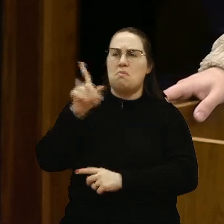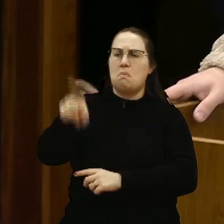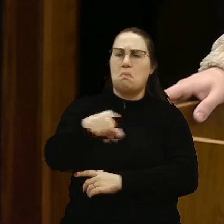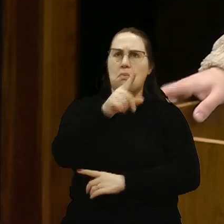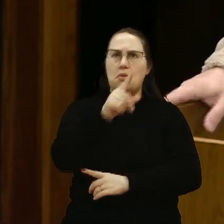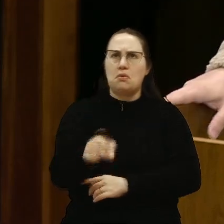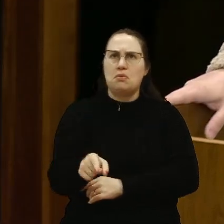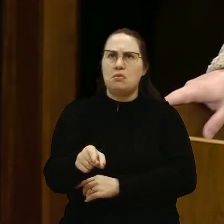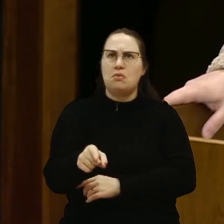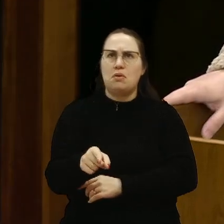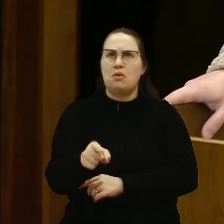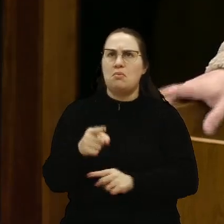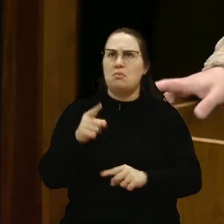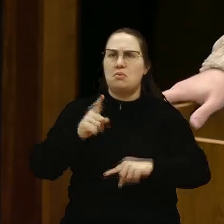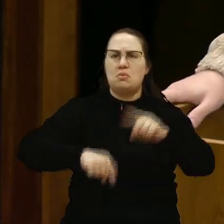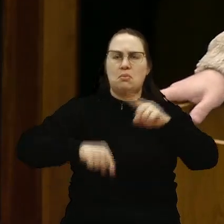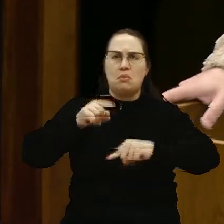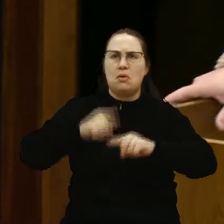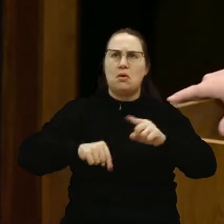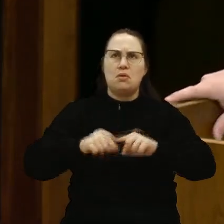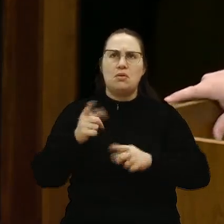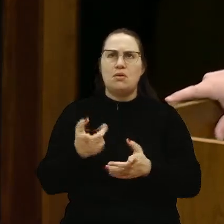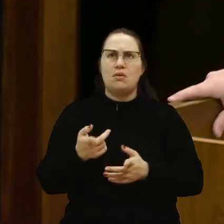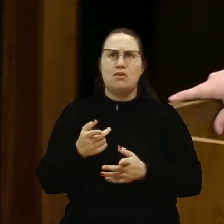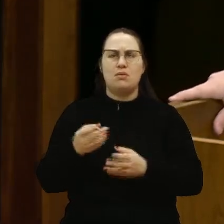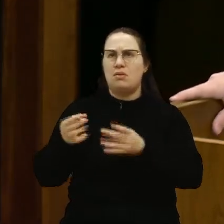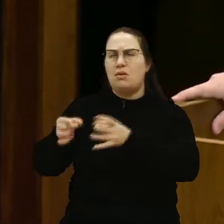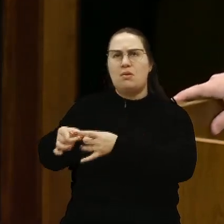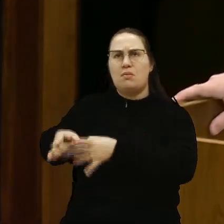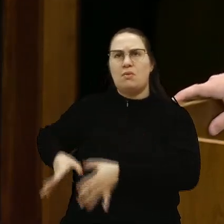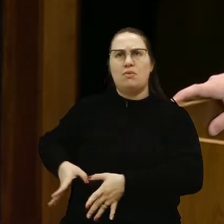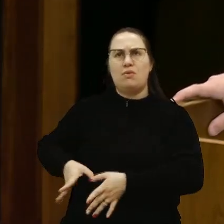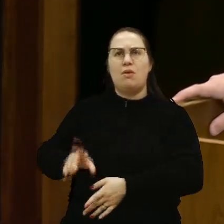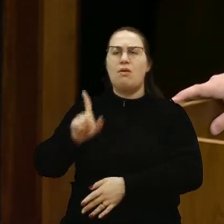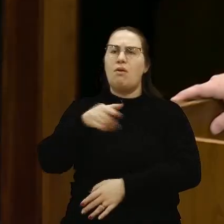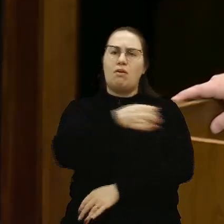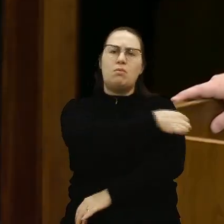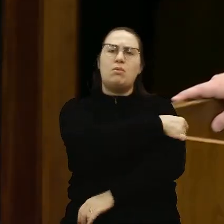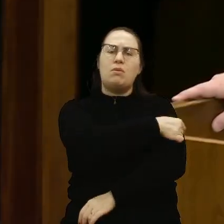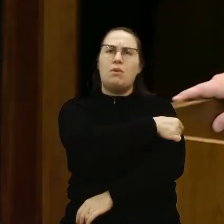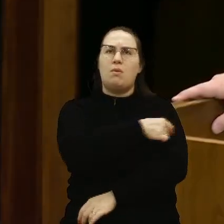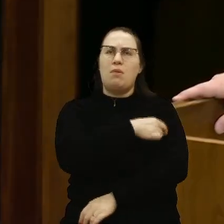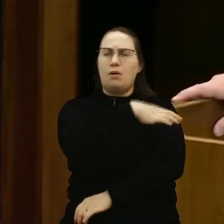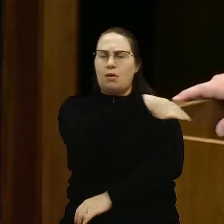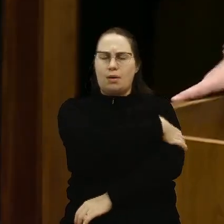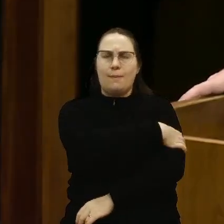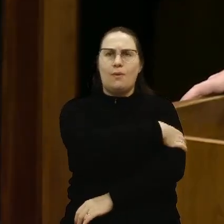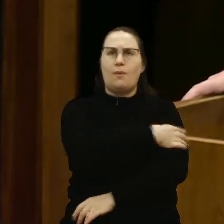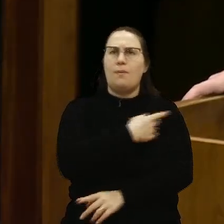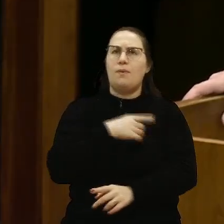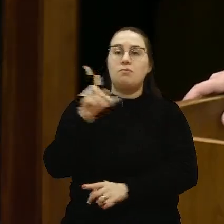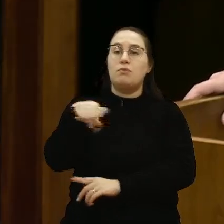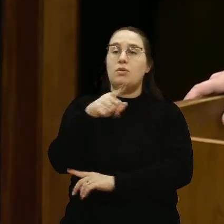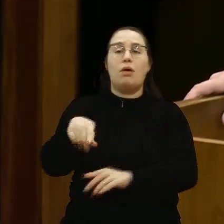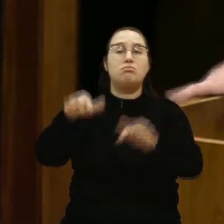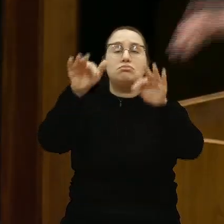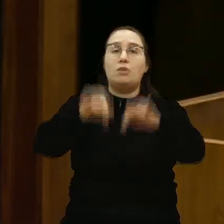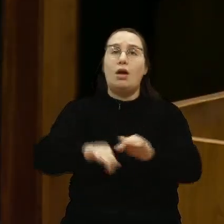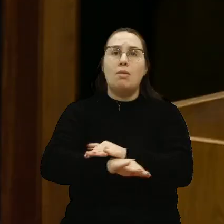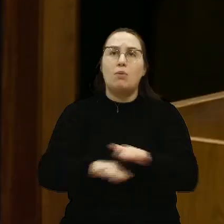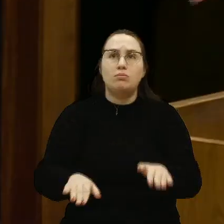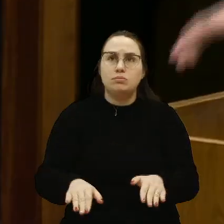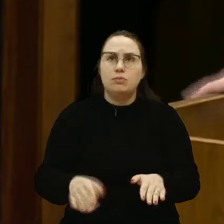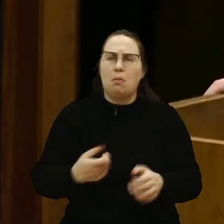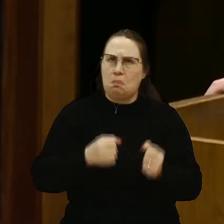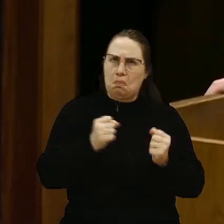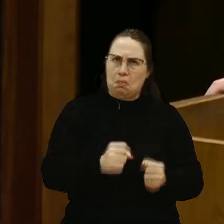por divergência da matéria, não tem nenhum prejuízo, vereador Capitão Ramon. Eu discordo, quero vetar e acabou.